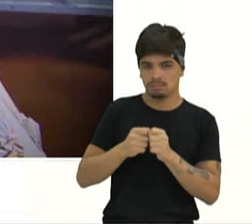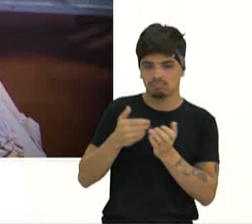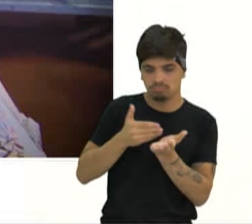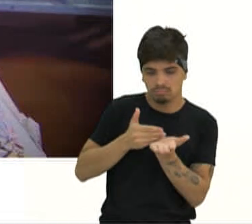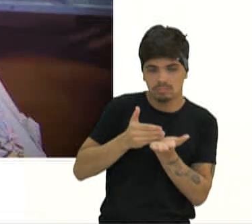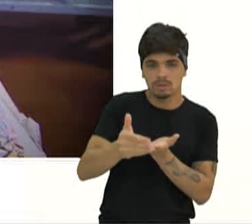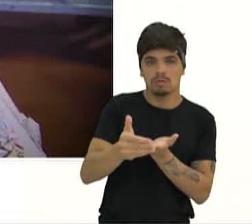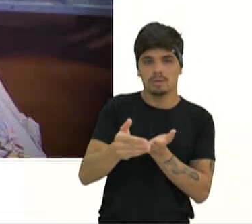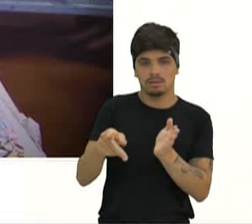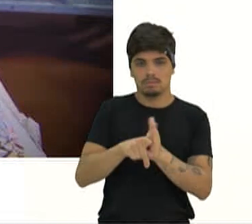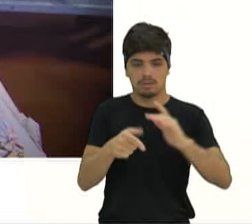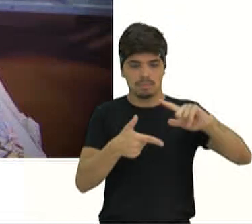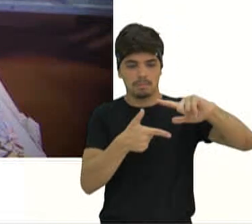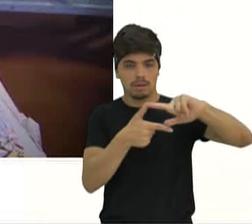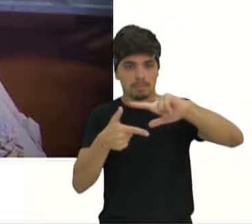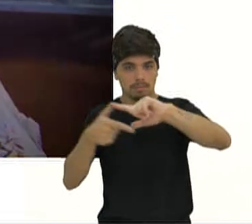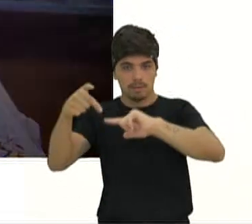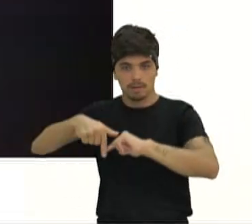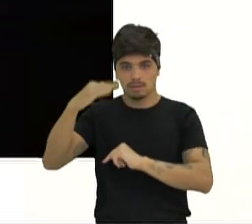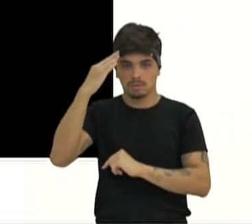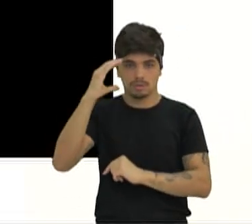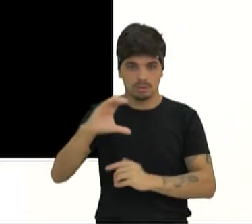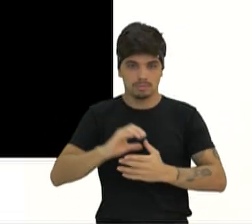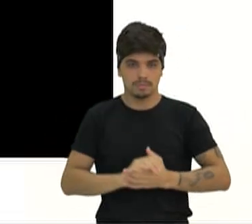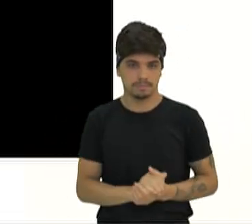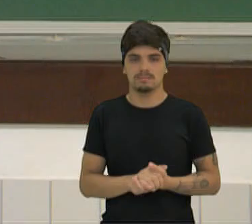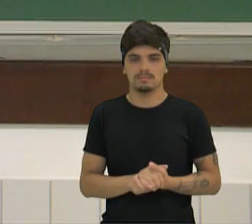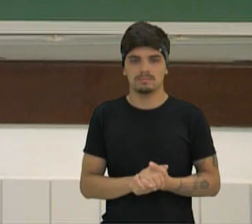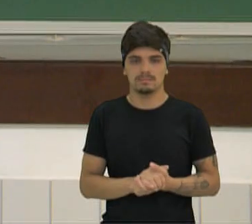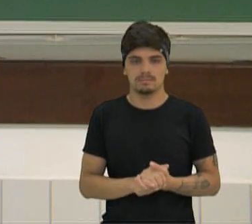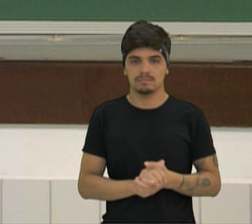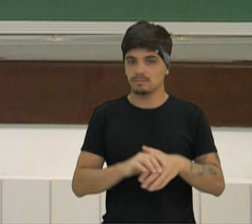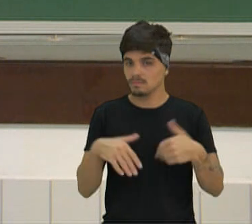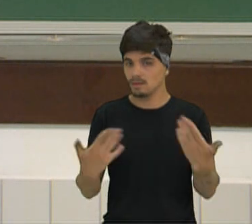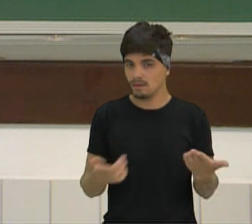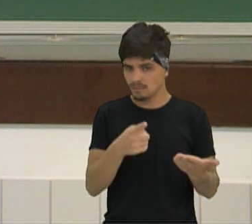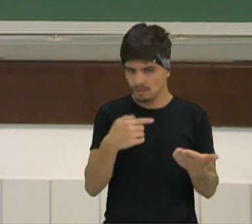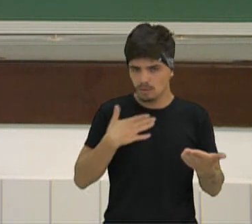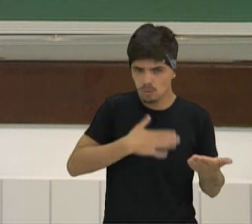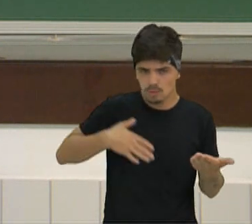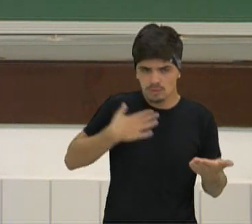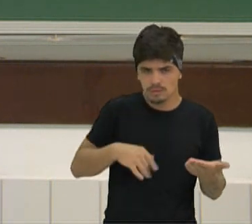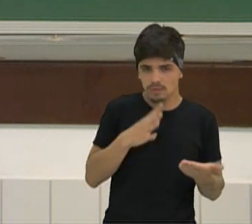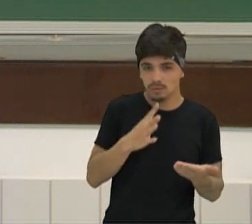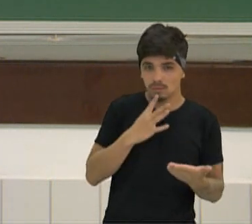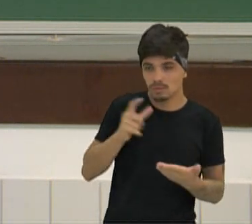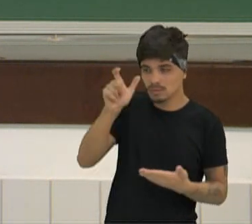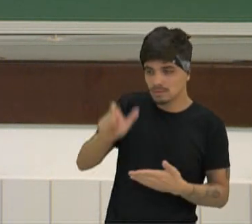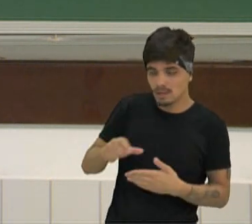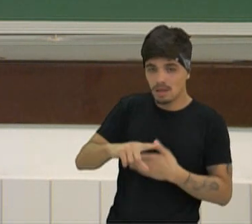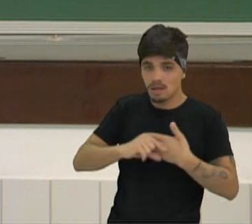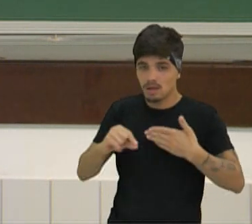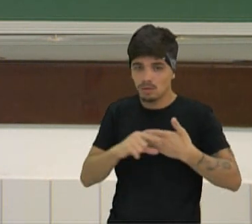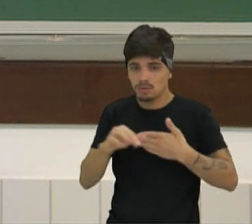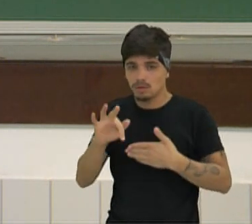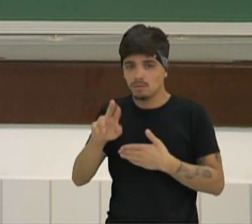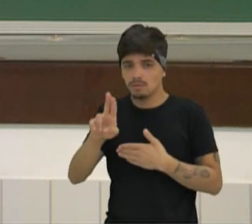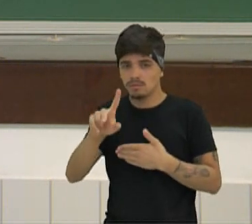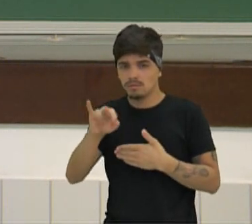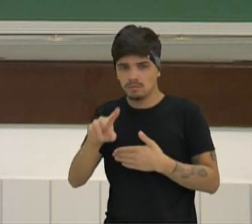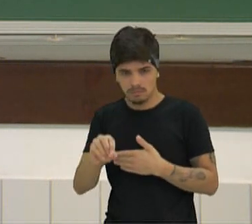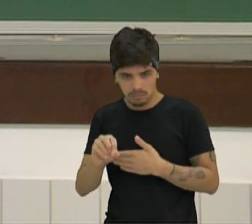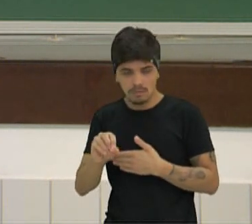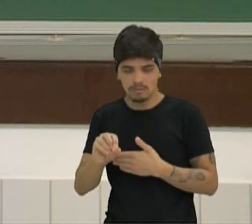carreira né de de quadrinista aqui na cidade de Curitiba e aí você gostou de conhecer o autor das nossas